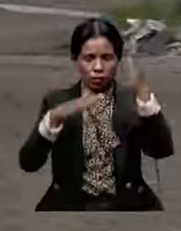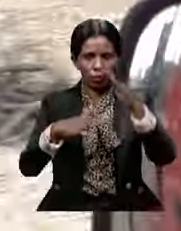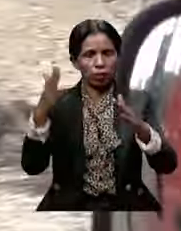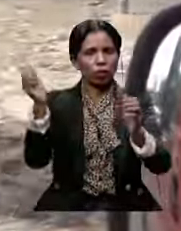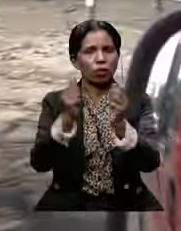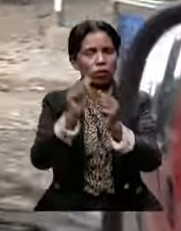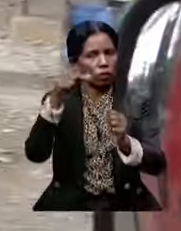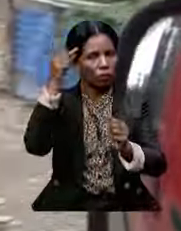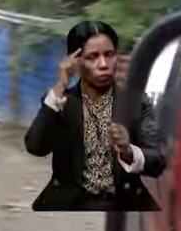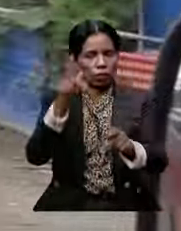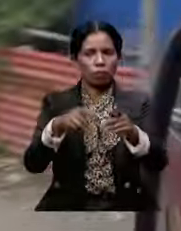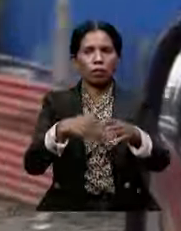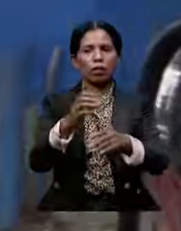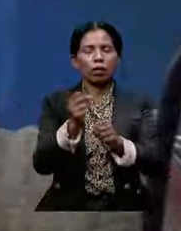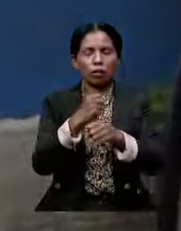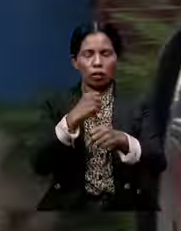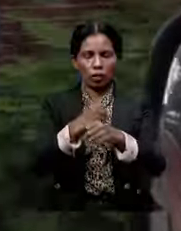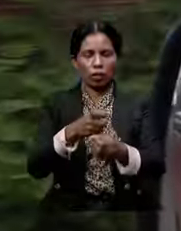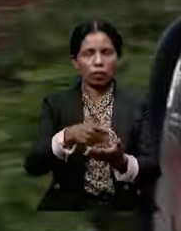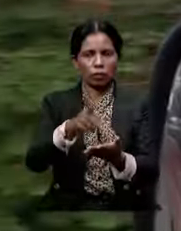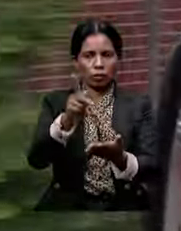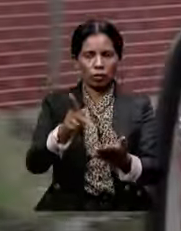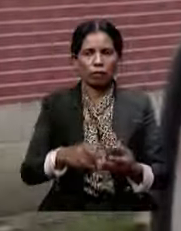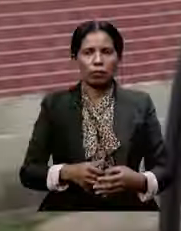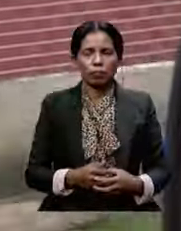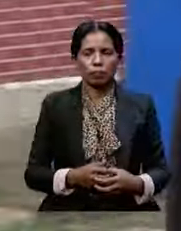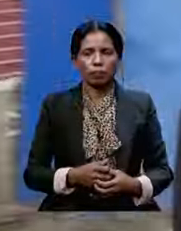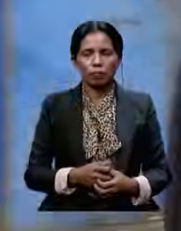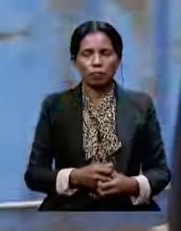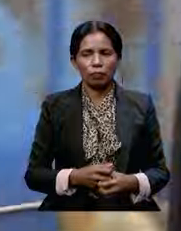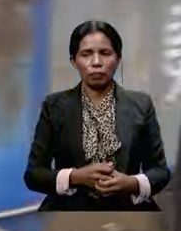governo no comunidade Benhira halo despeso. Luciano Amaral, Adair Ximenez, GMN.